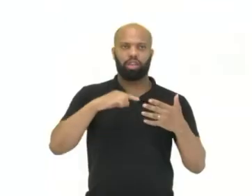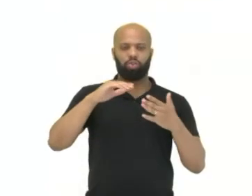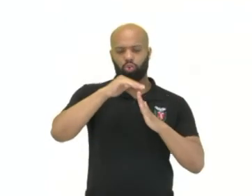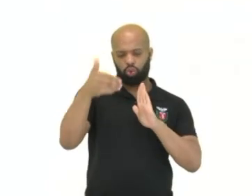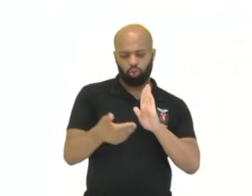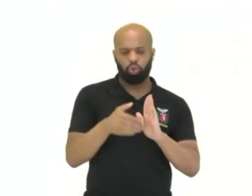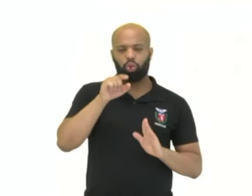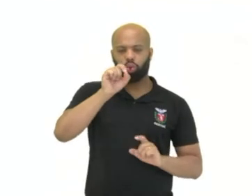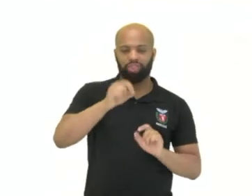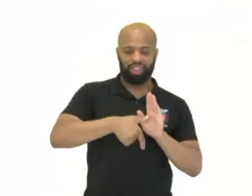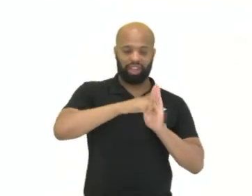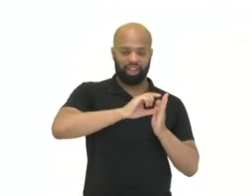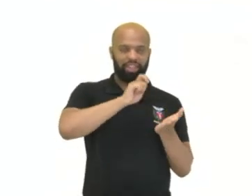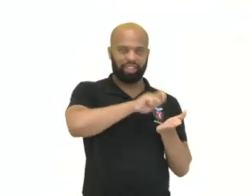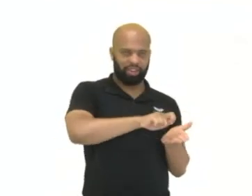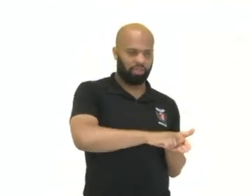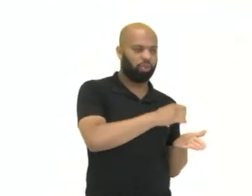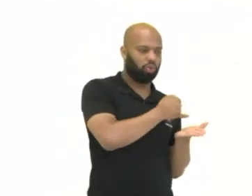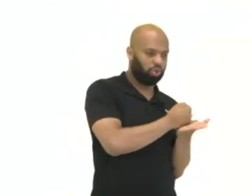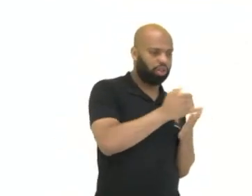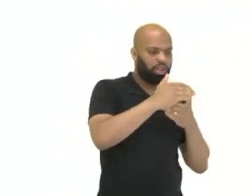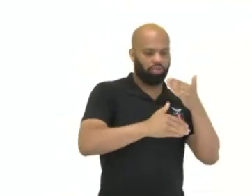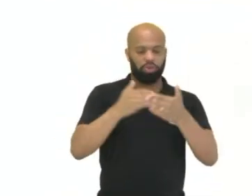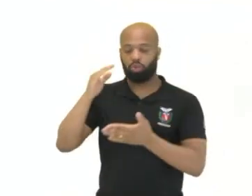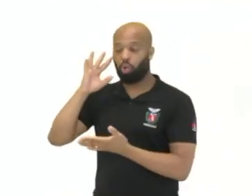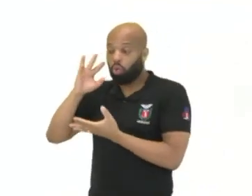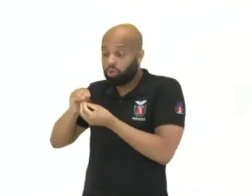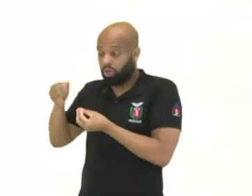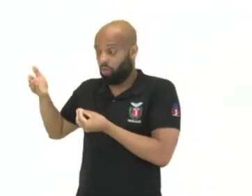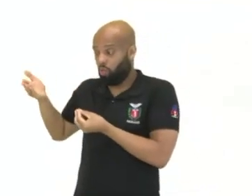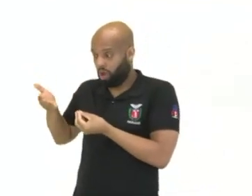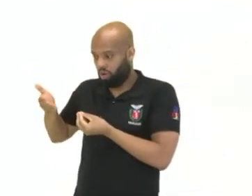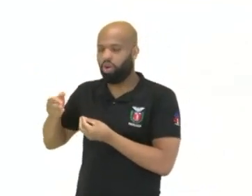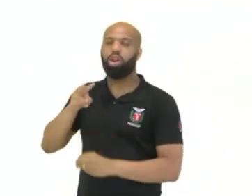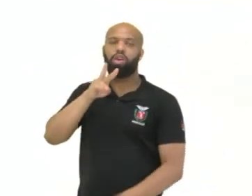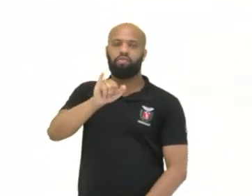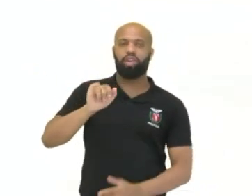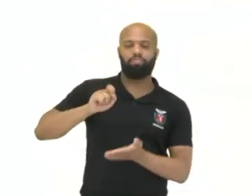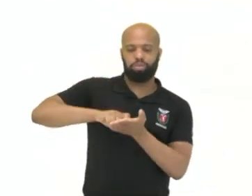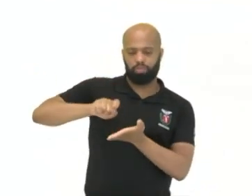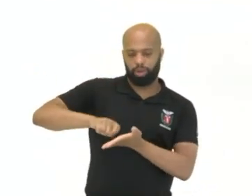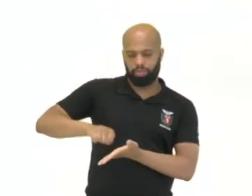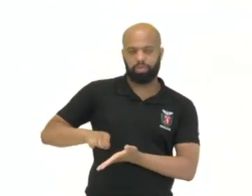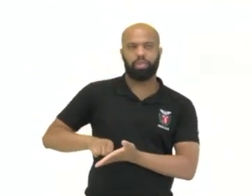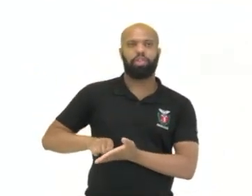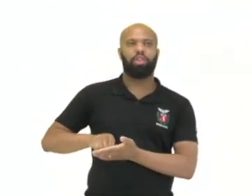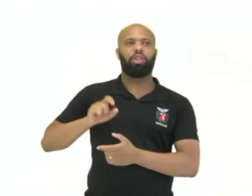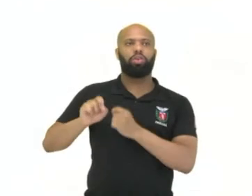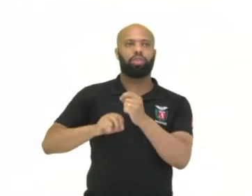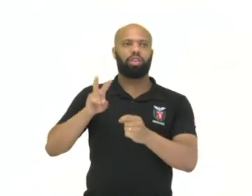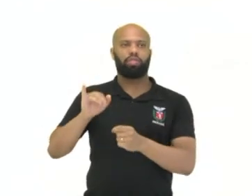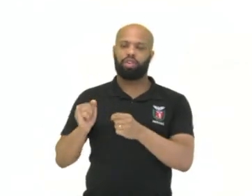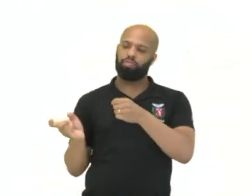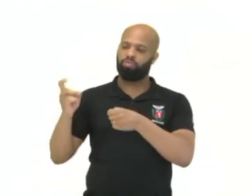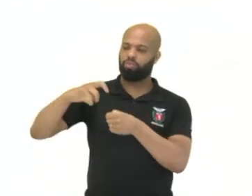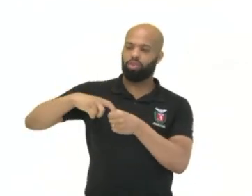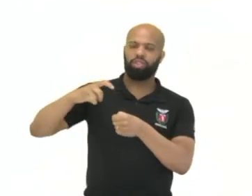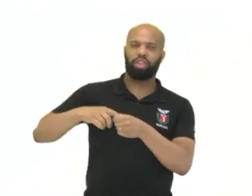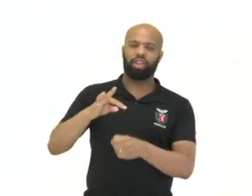você escreveu, apresente agora uma conclusão, ou seja, retome a